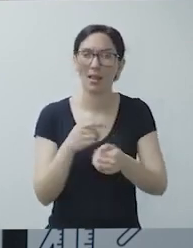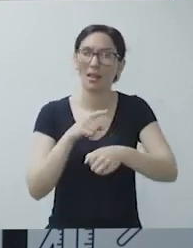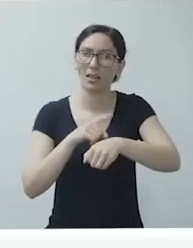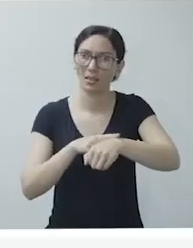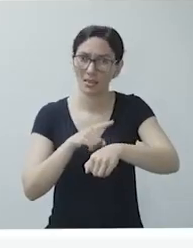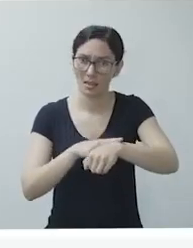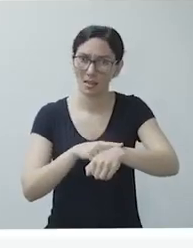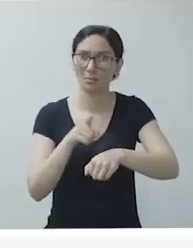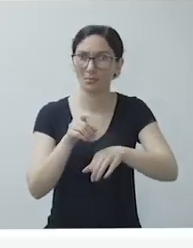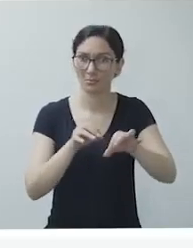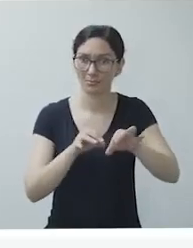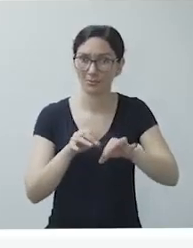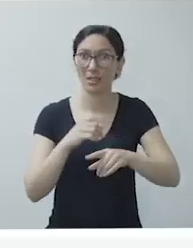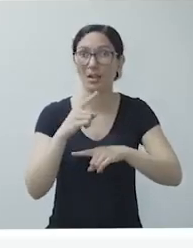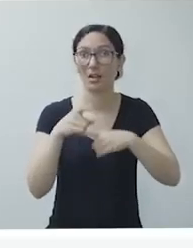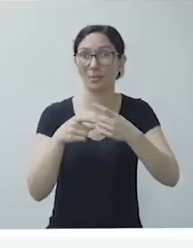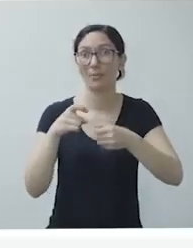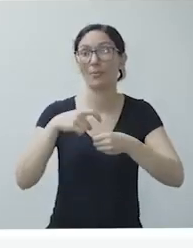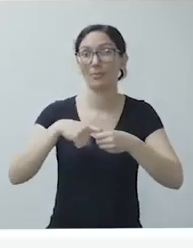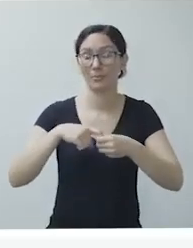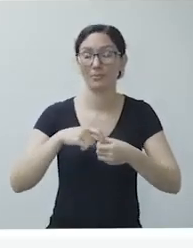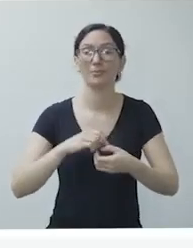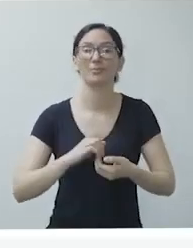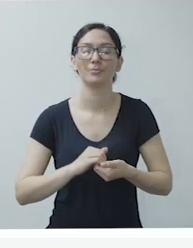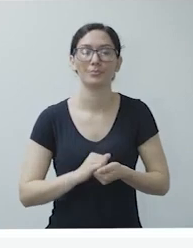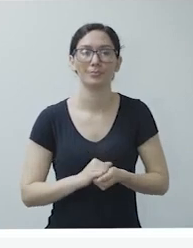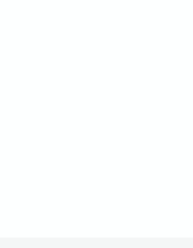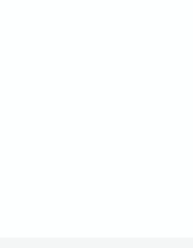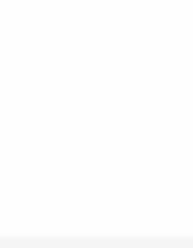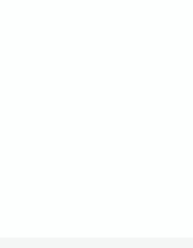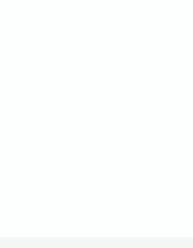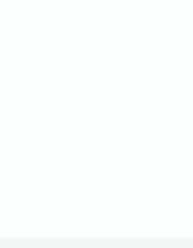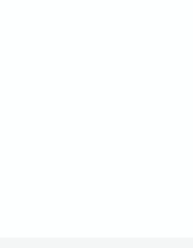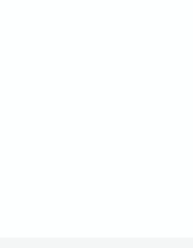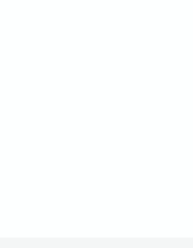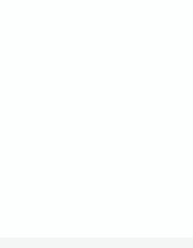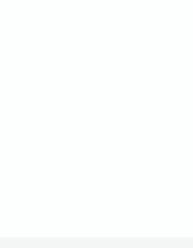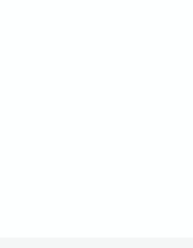se organizarem e daqui a pouco eu volto. Até já!